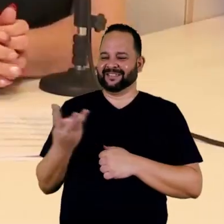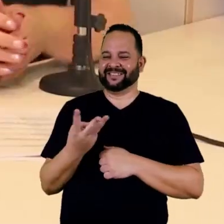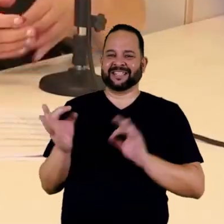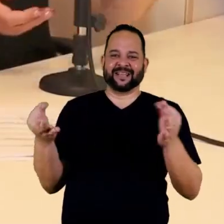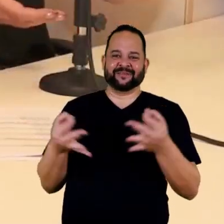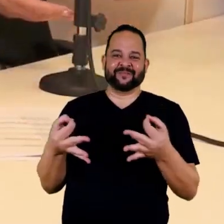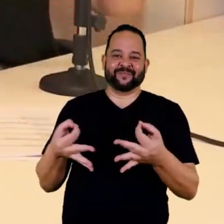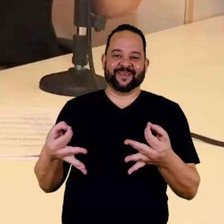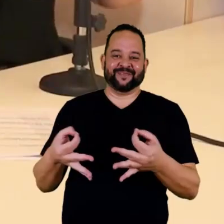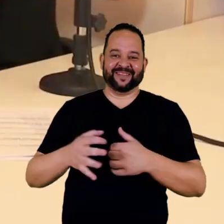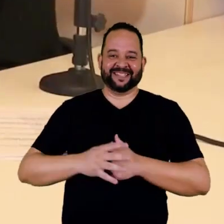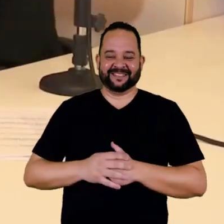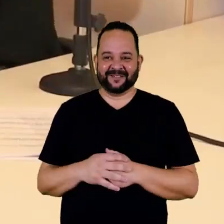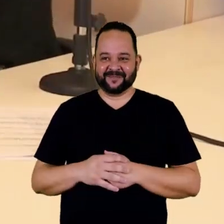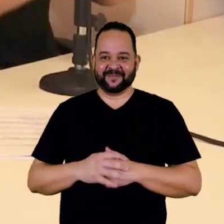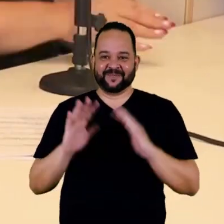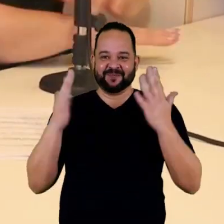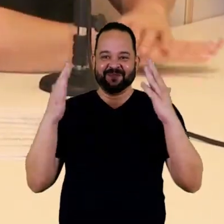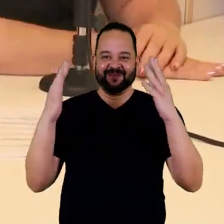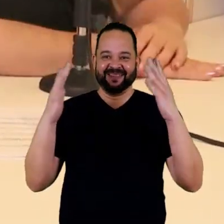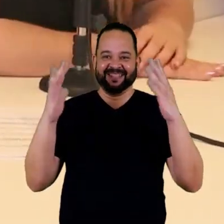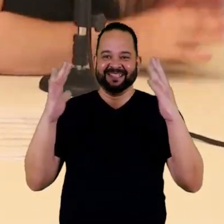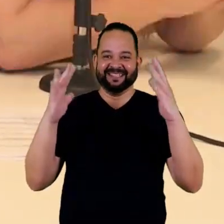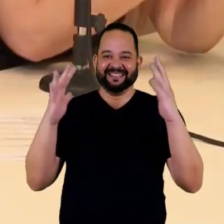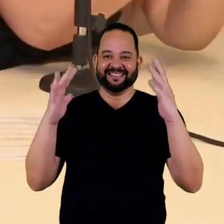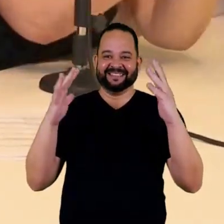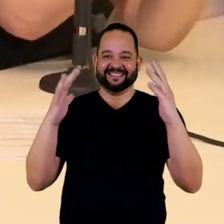são perfeitos né